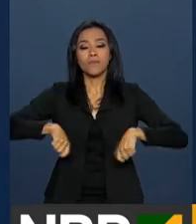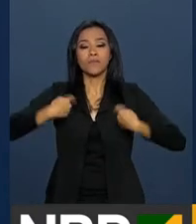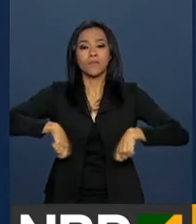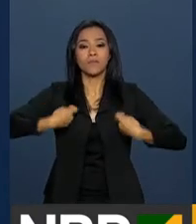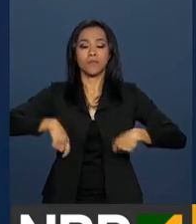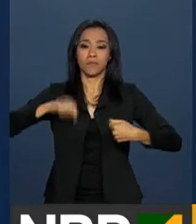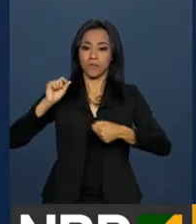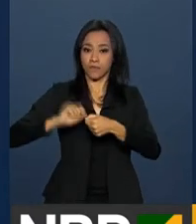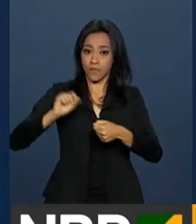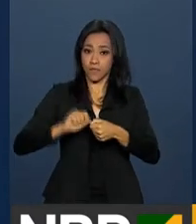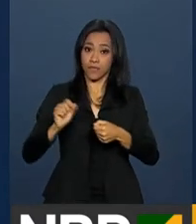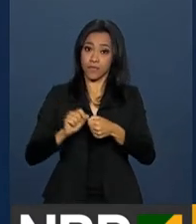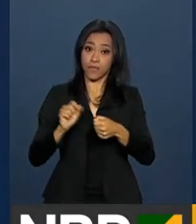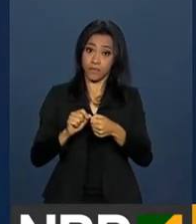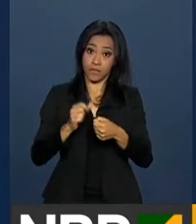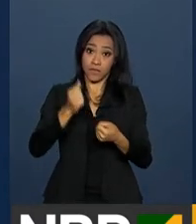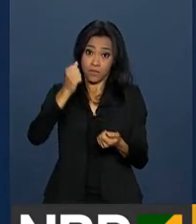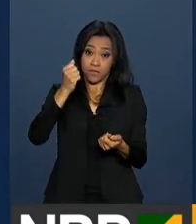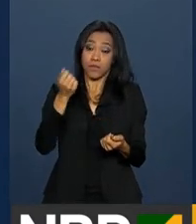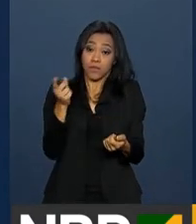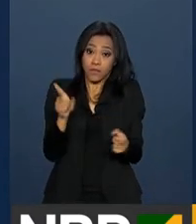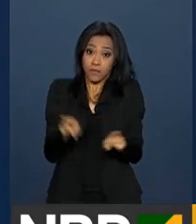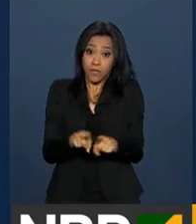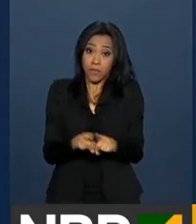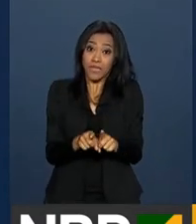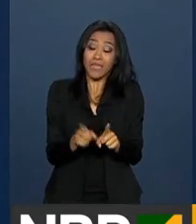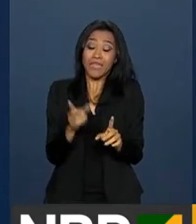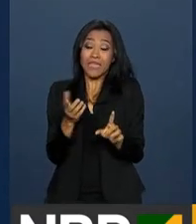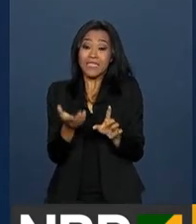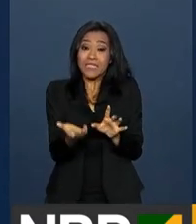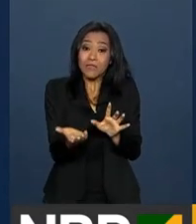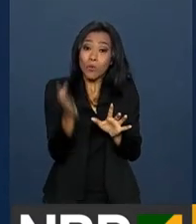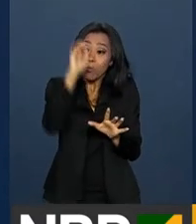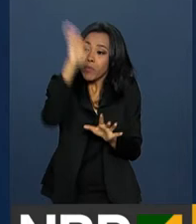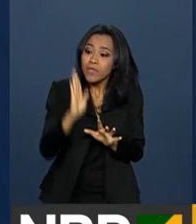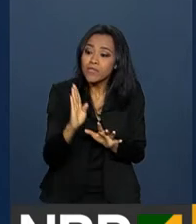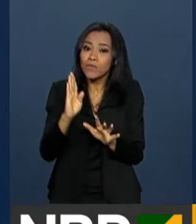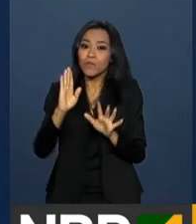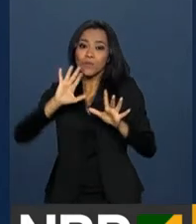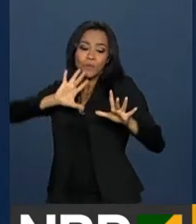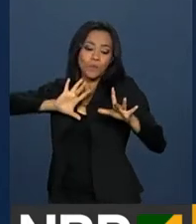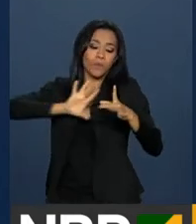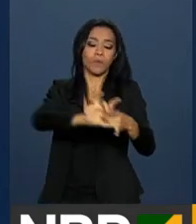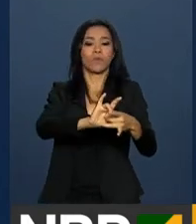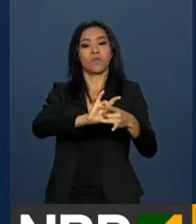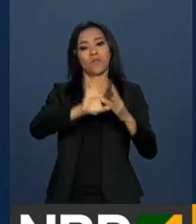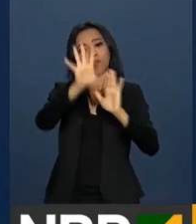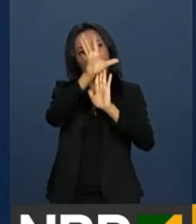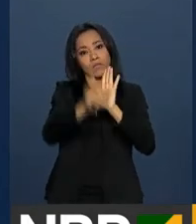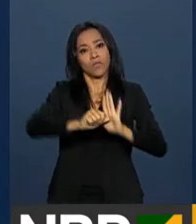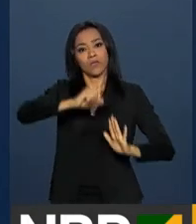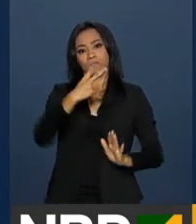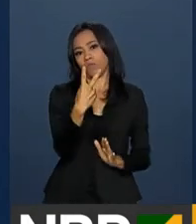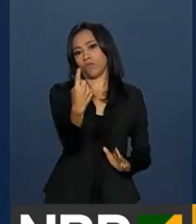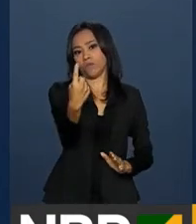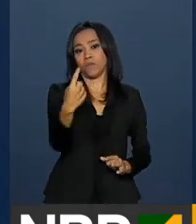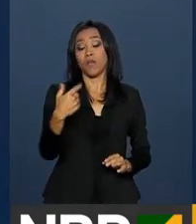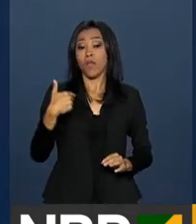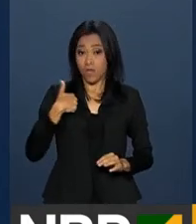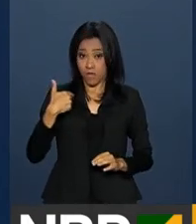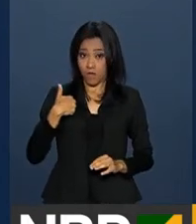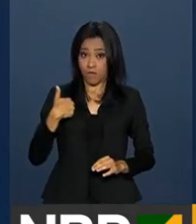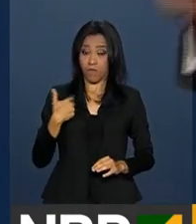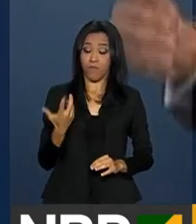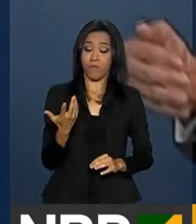trazer o Brasil definitivamente para o século XXI. Eu, quando assumi o governo, eu fui